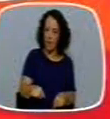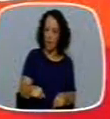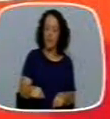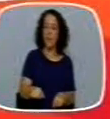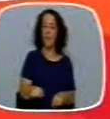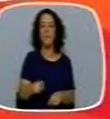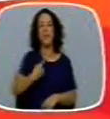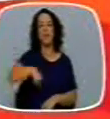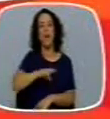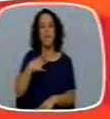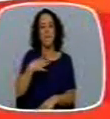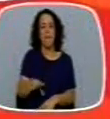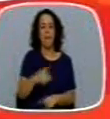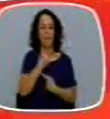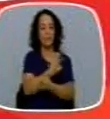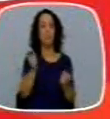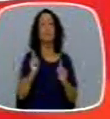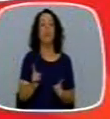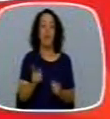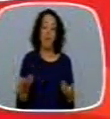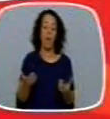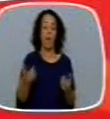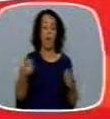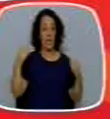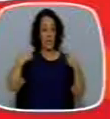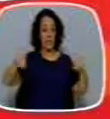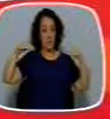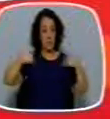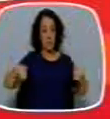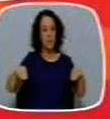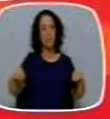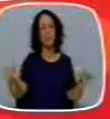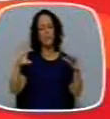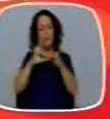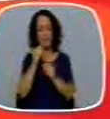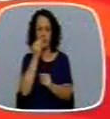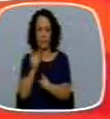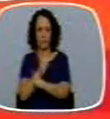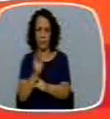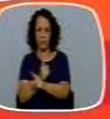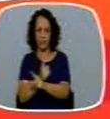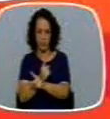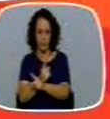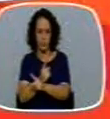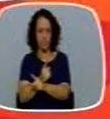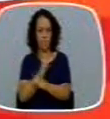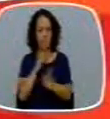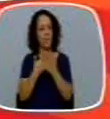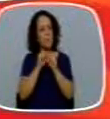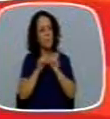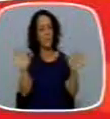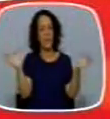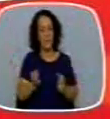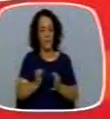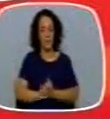aquilo que nós pretendemos dizer é que o exercício deve ser aliado à alimentação. Passou. Muito bem. A Organização